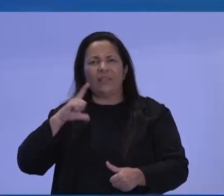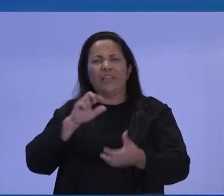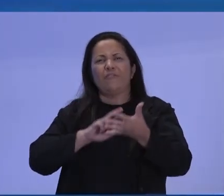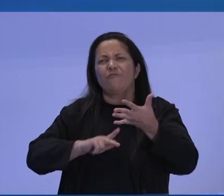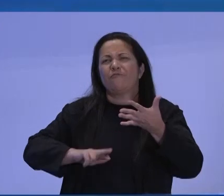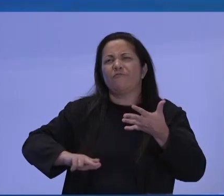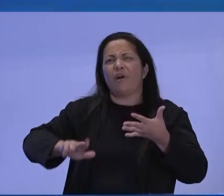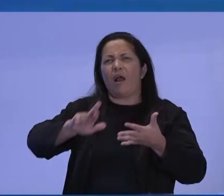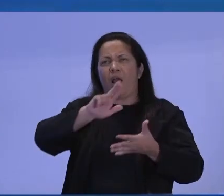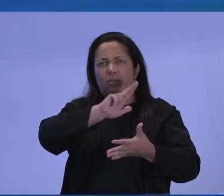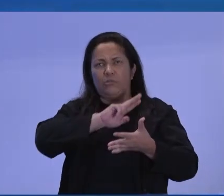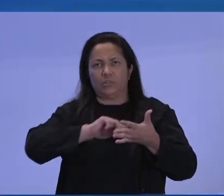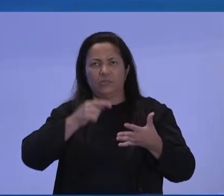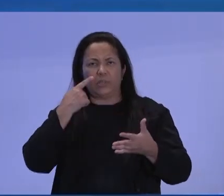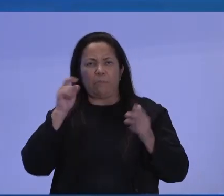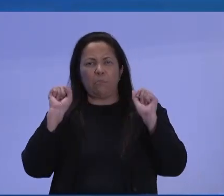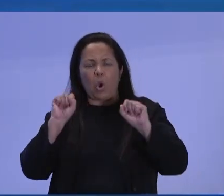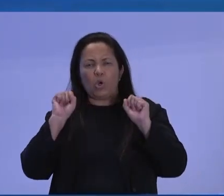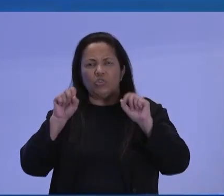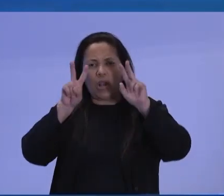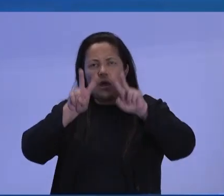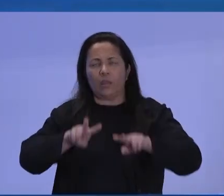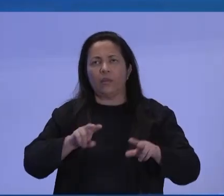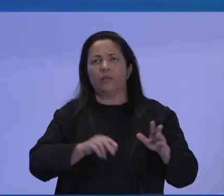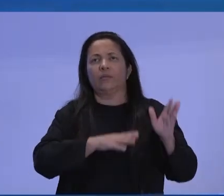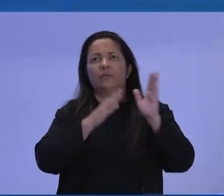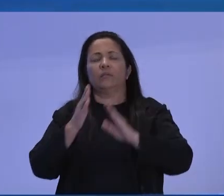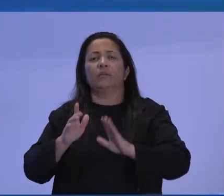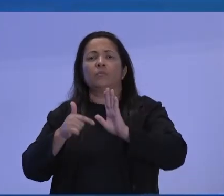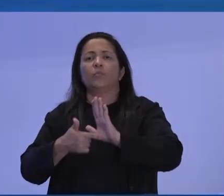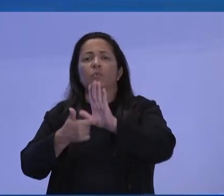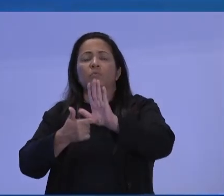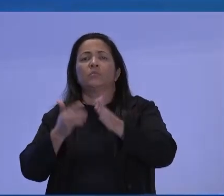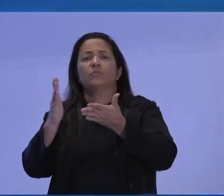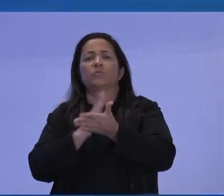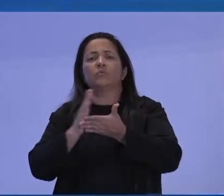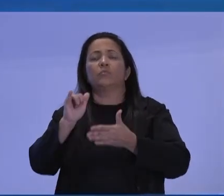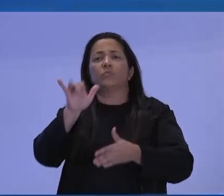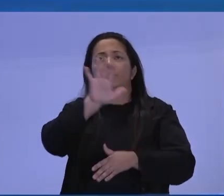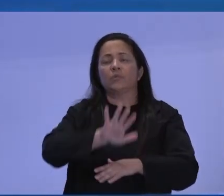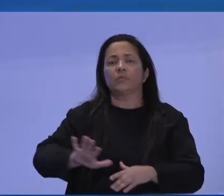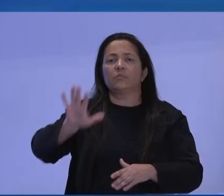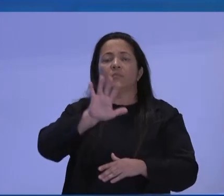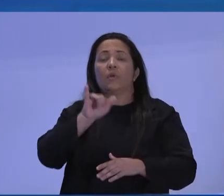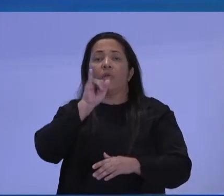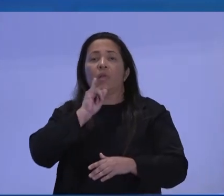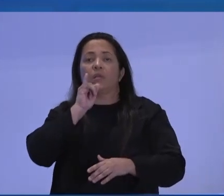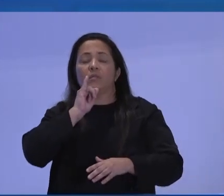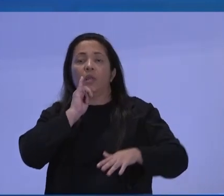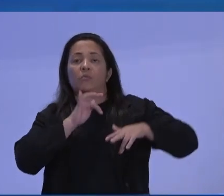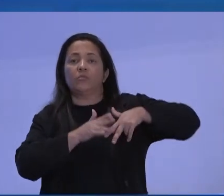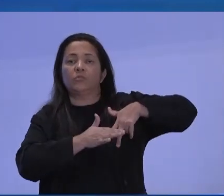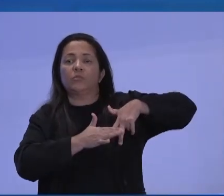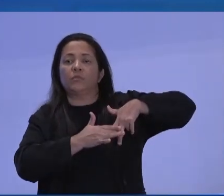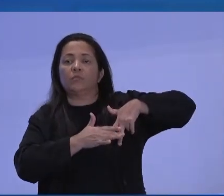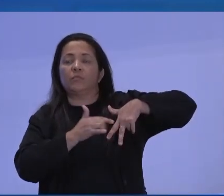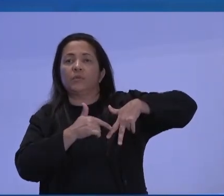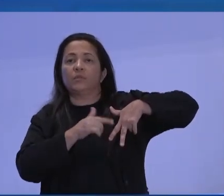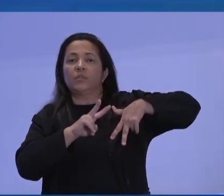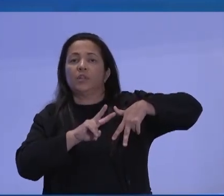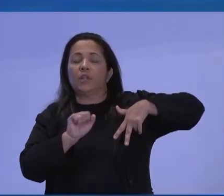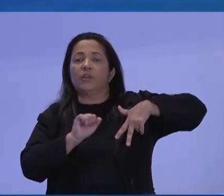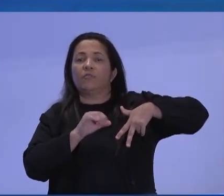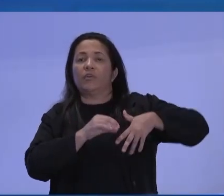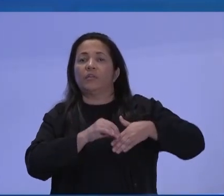eritema nodoso necrotizante. Aqui são alguns casos que devem ser encaminhados para os hospitais de